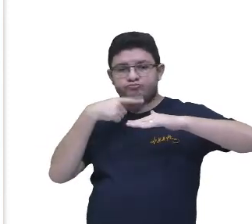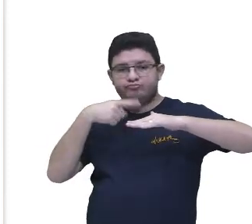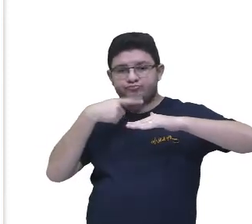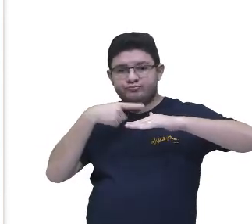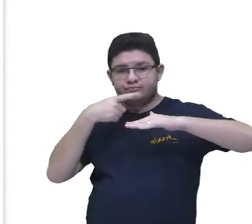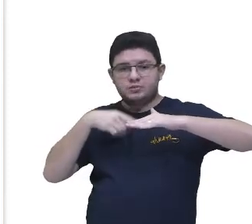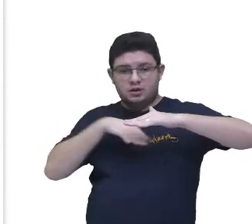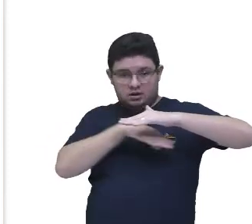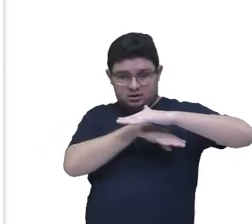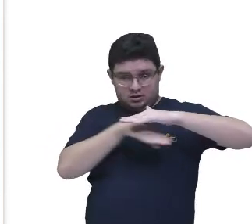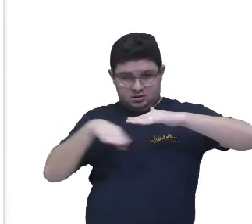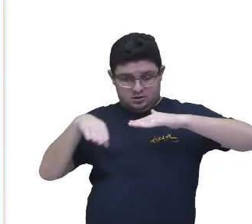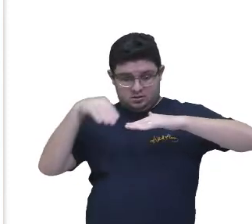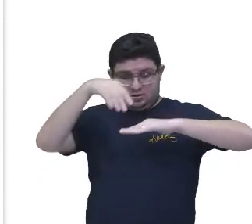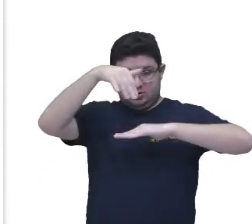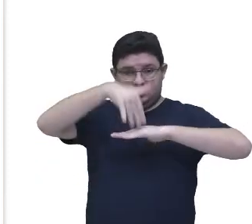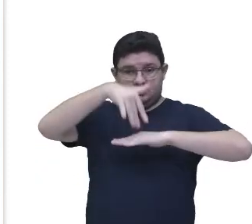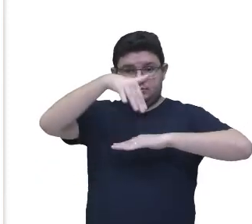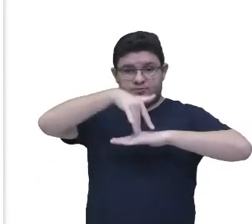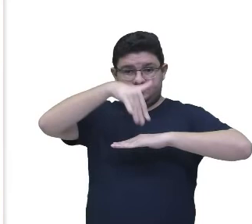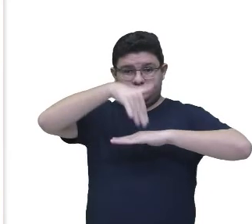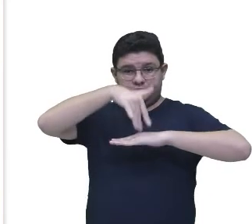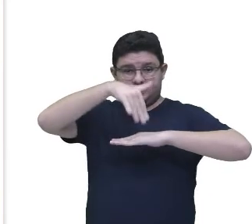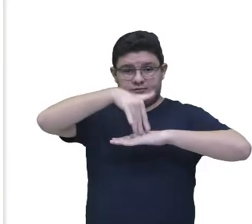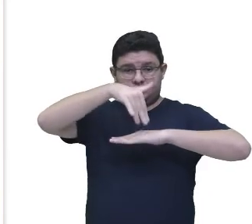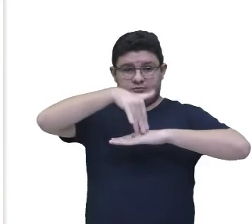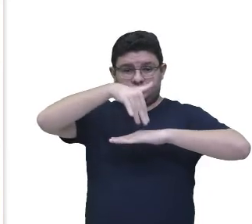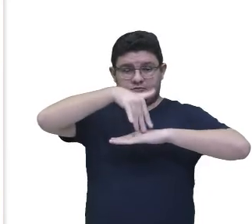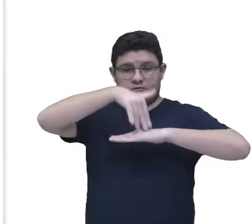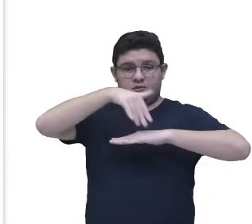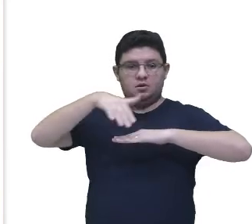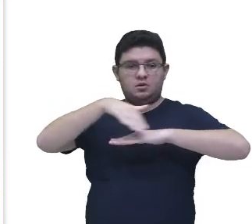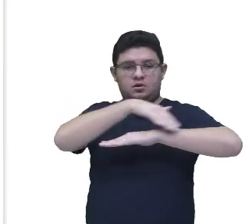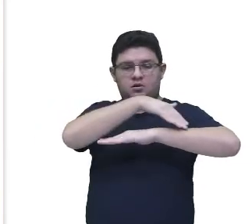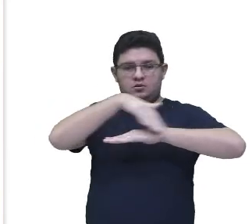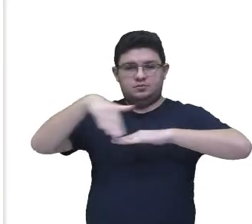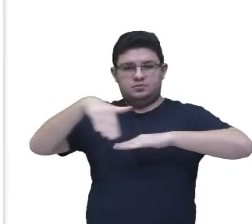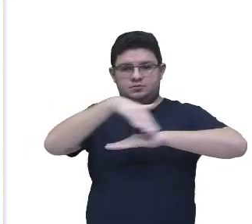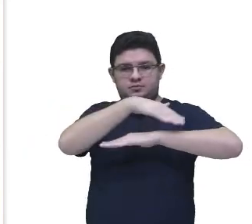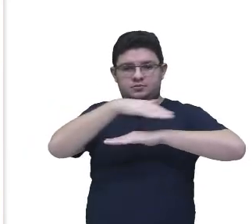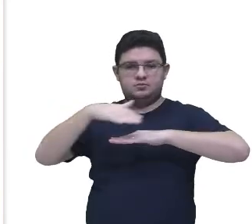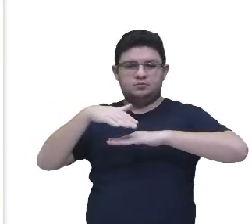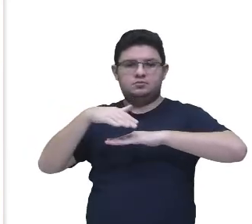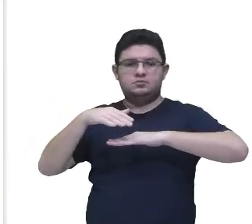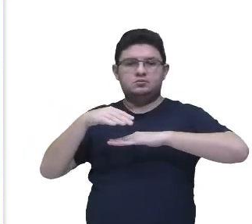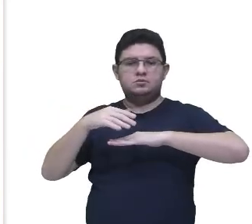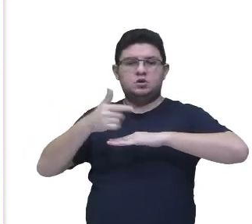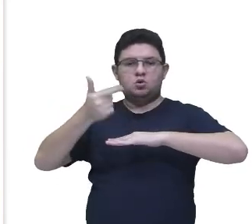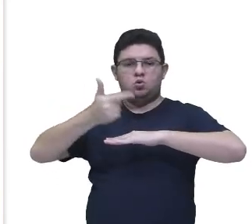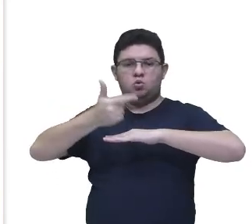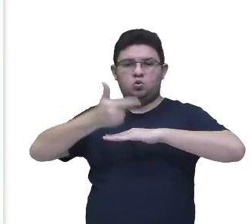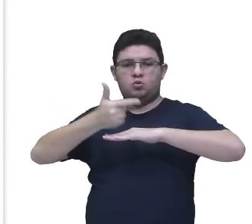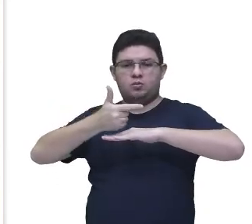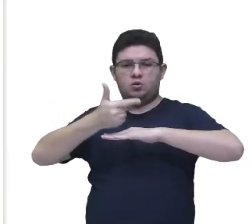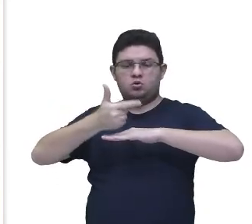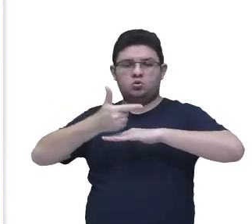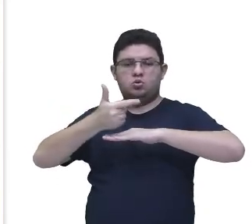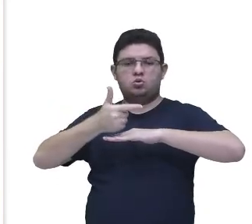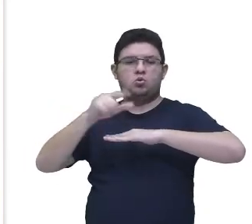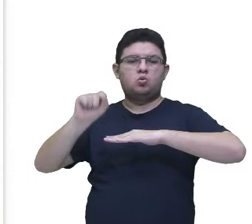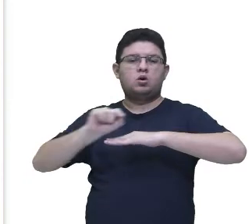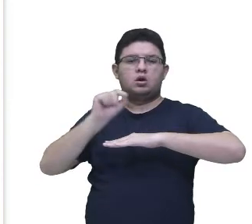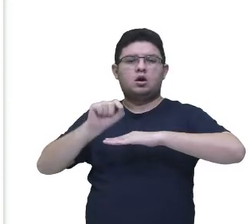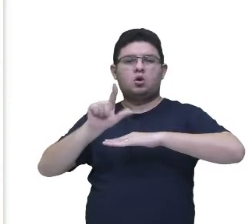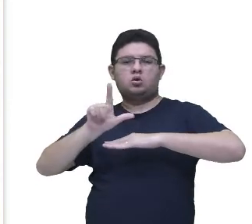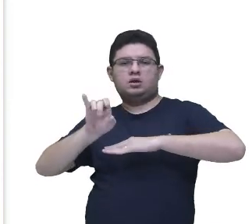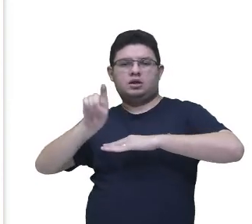vão poder transportar tanto o chorume, porque esse material escuro aqui, que está como número 2, ele é o lixo.